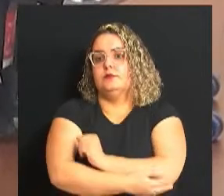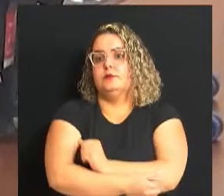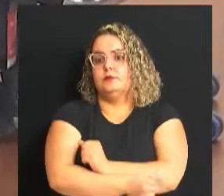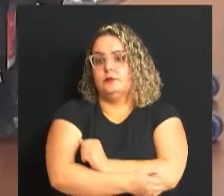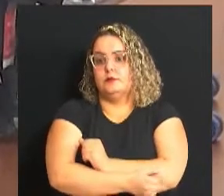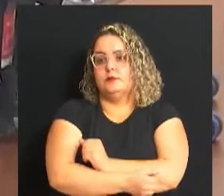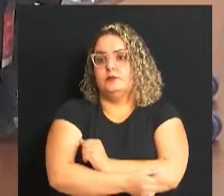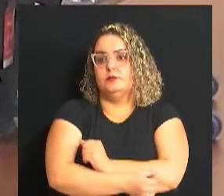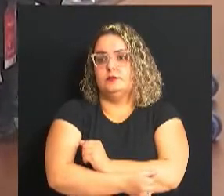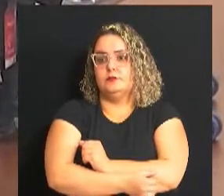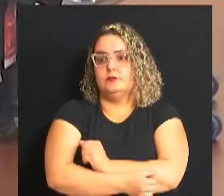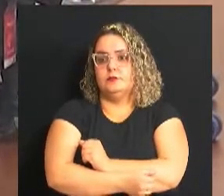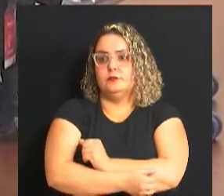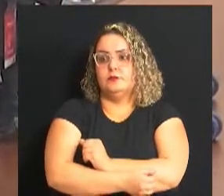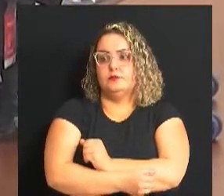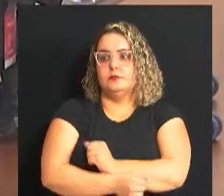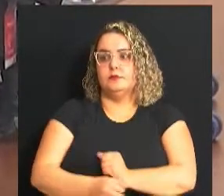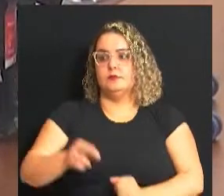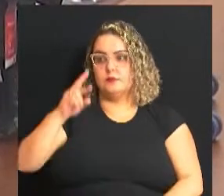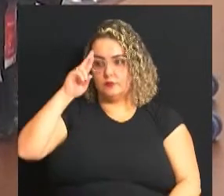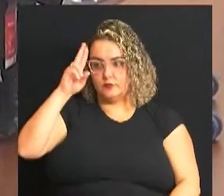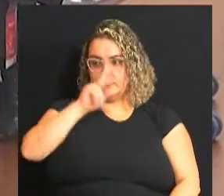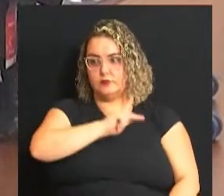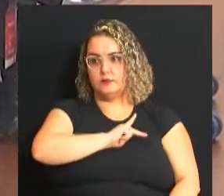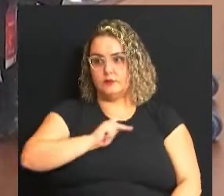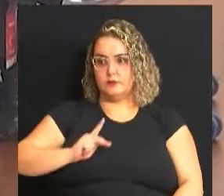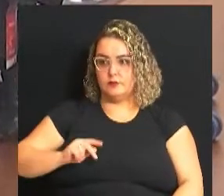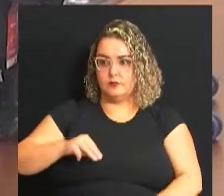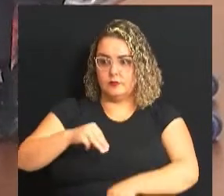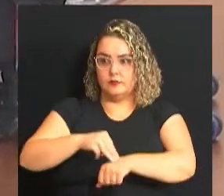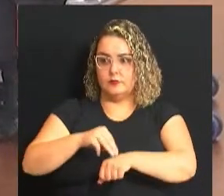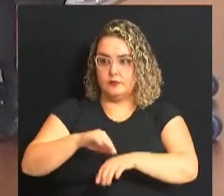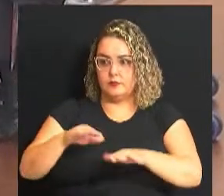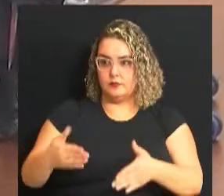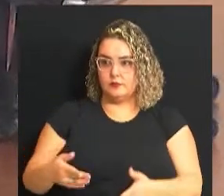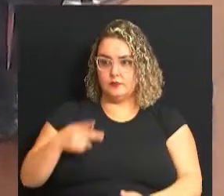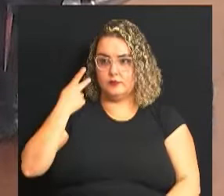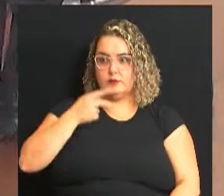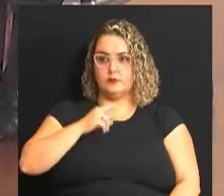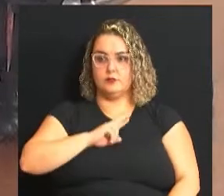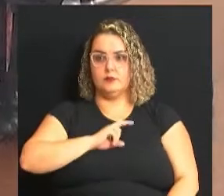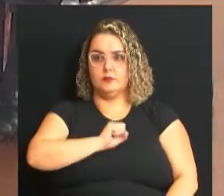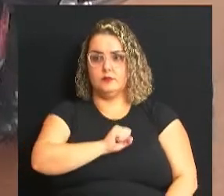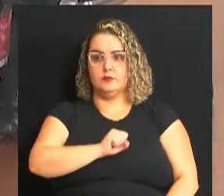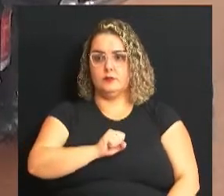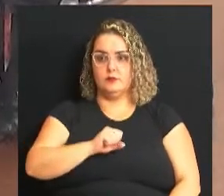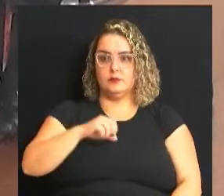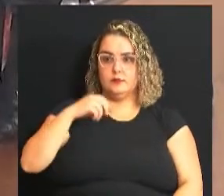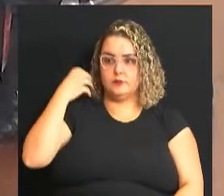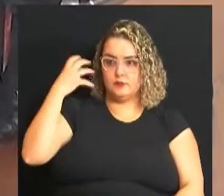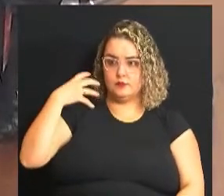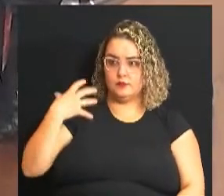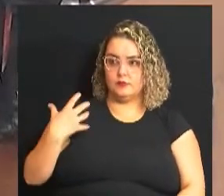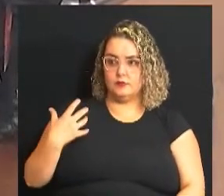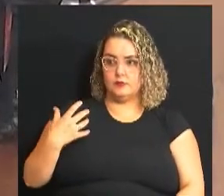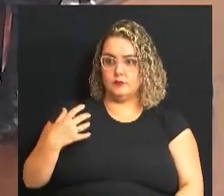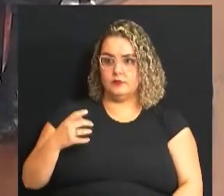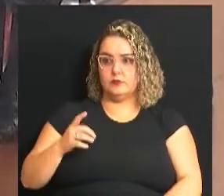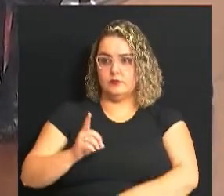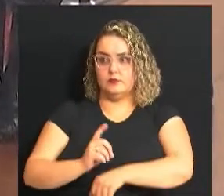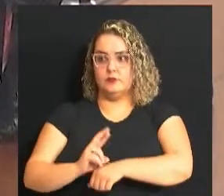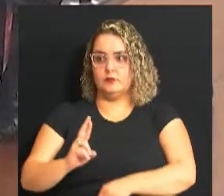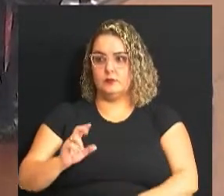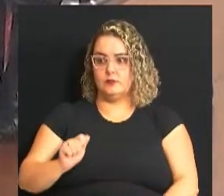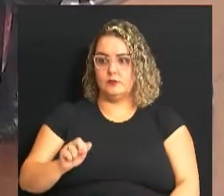Senhor presidente, os membros da mesa aqui, o vereador Rossini, vereadora Guida, doutor Arli,